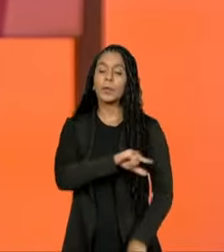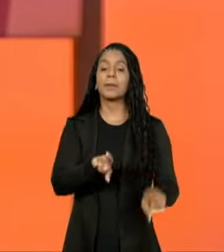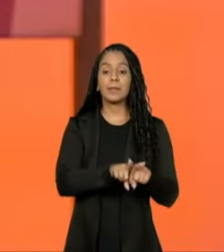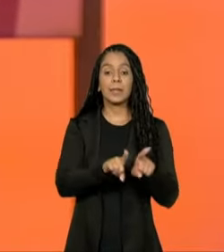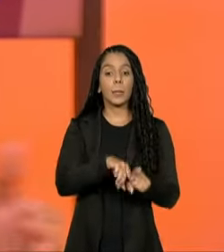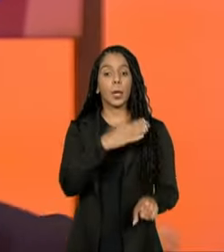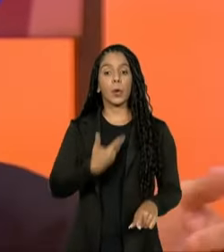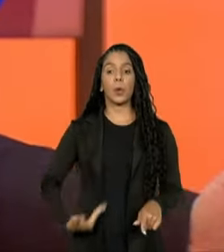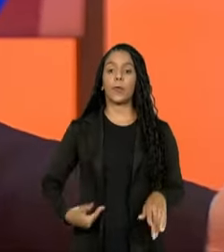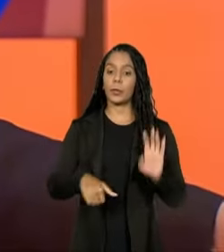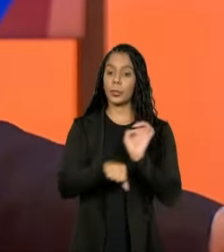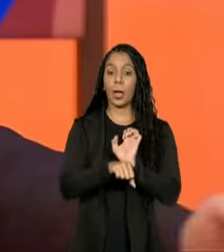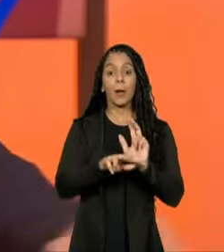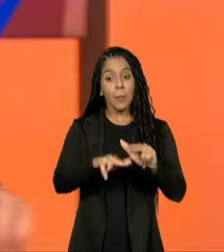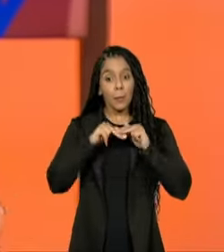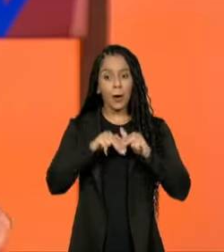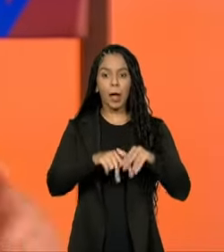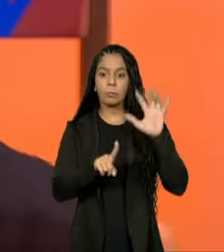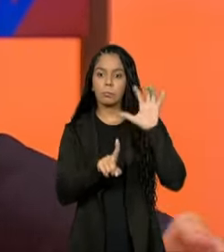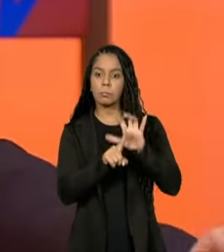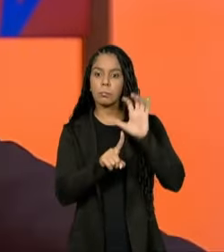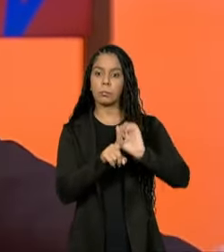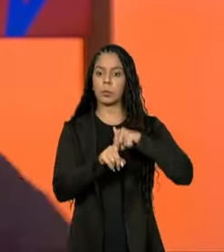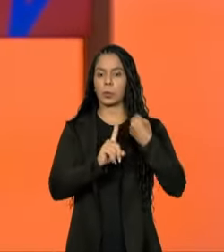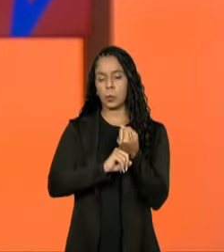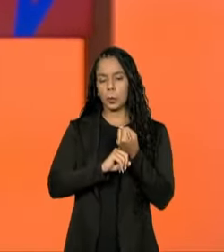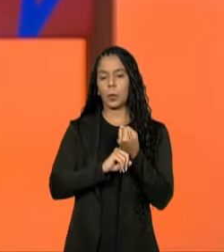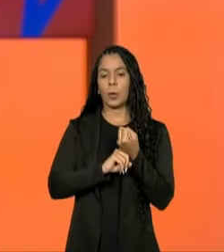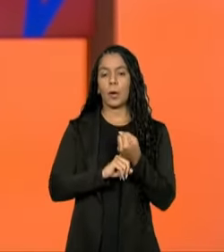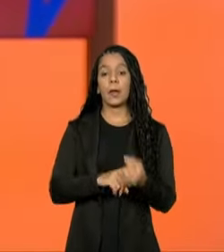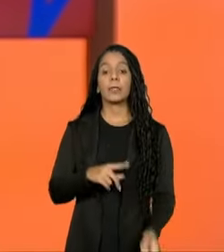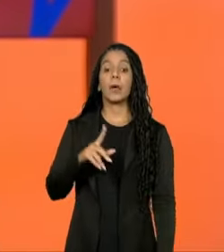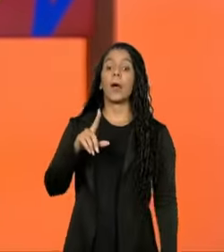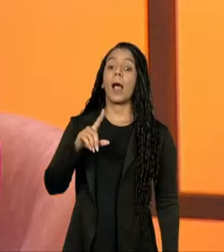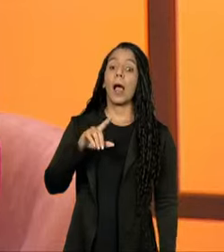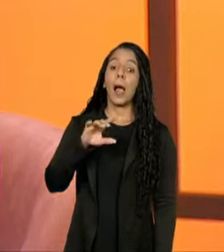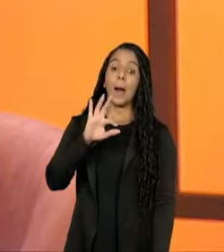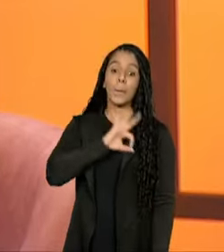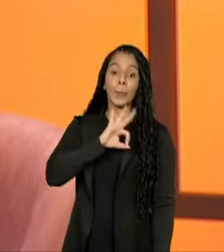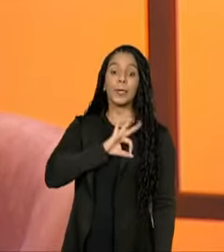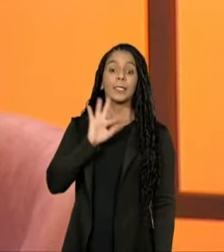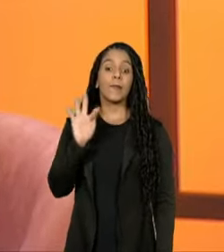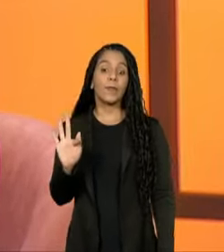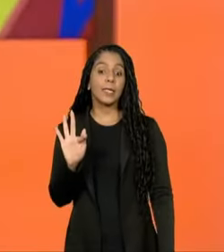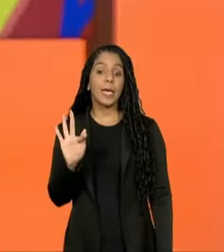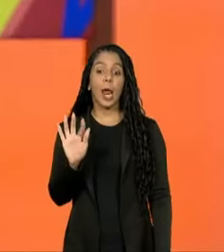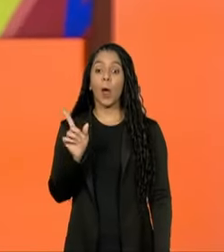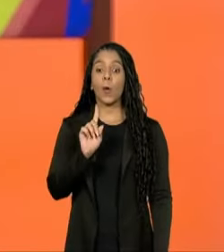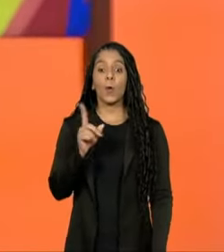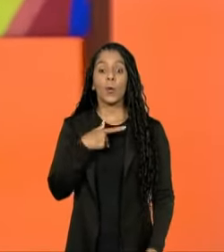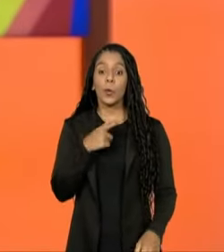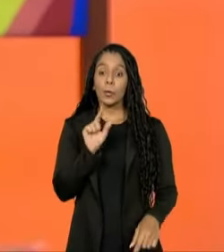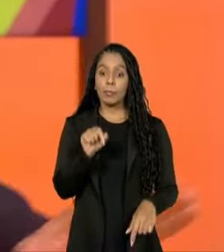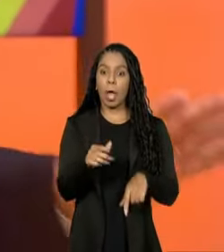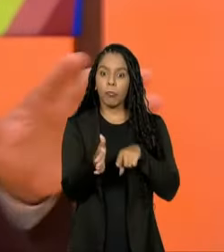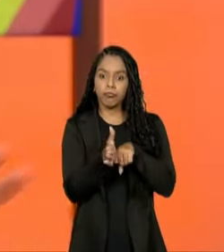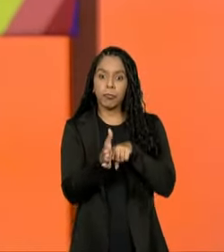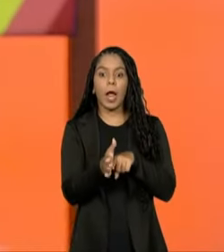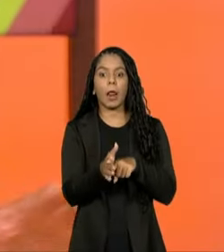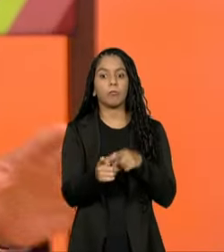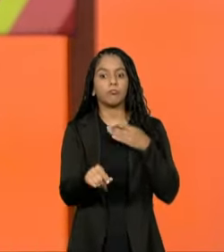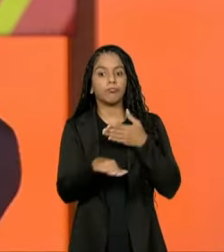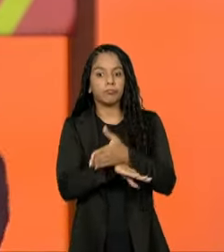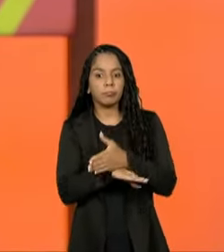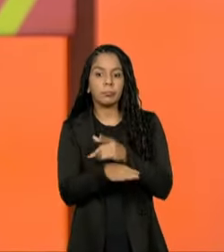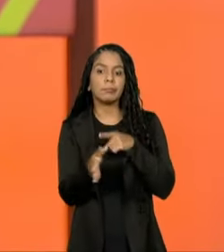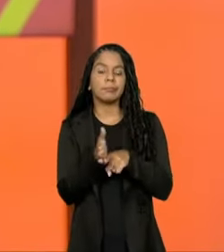pressão social. Então, a Polícia Federal não federalizou, mas ela investigou. Ah. Entrou e concluiu. Então, foi isso que aconteceu no Rio. Foi uma